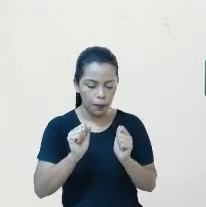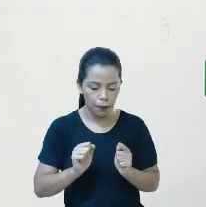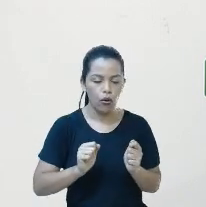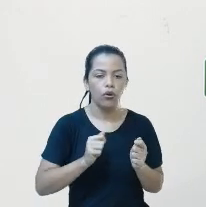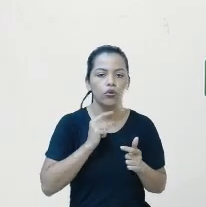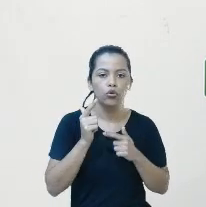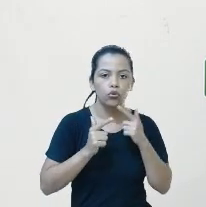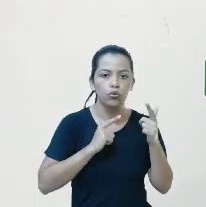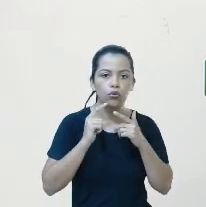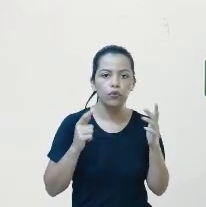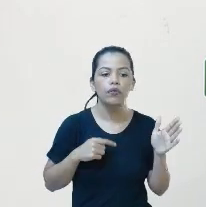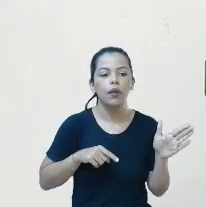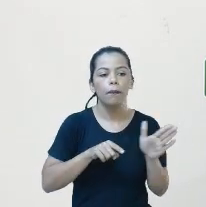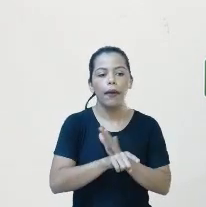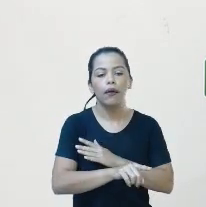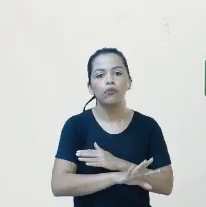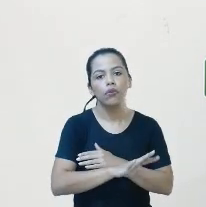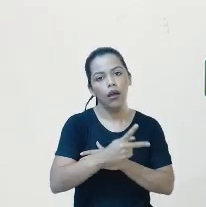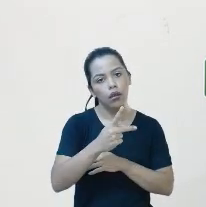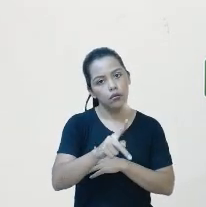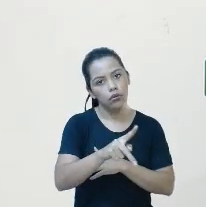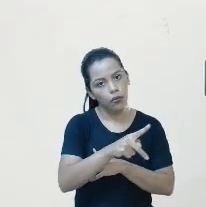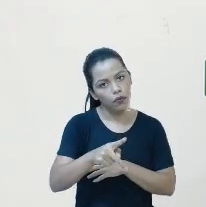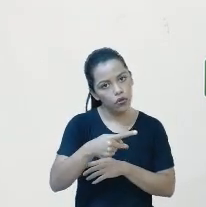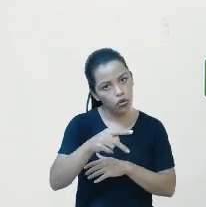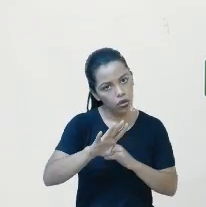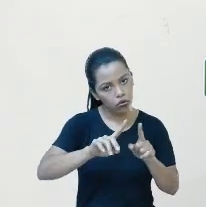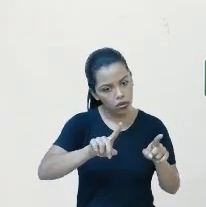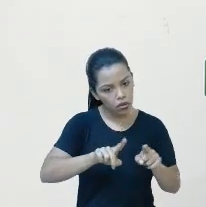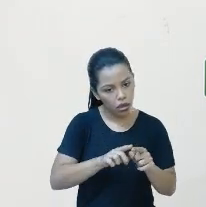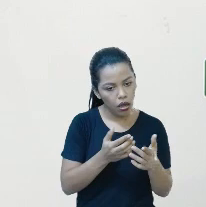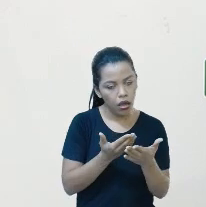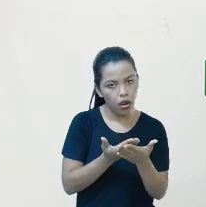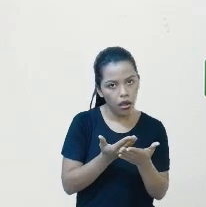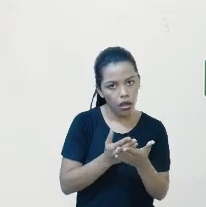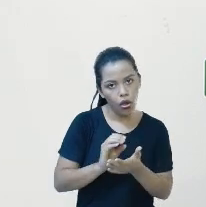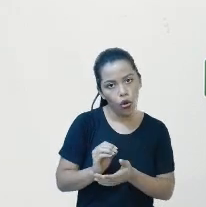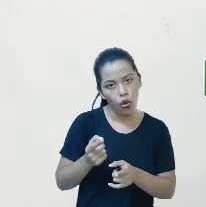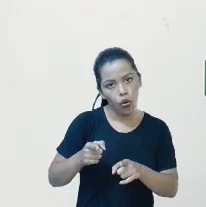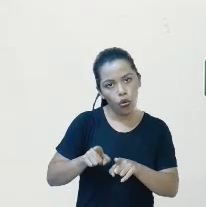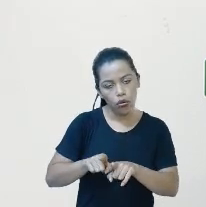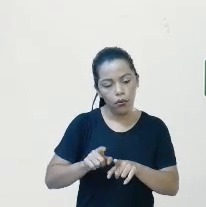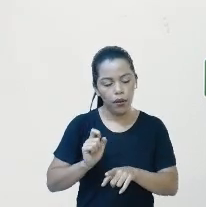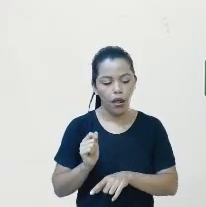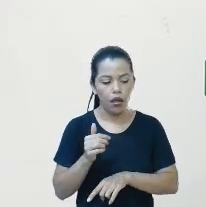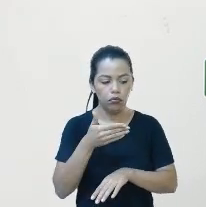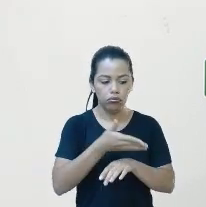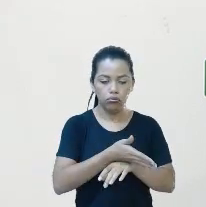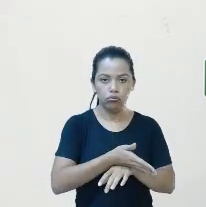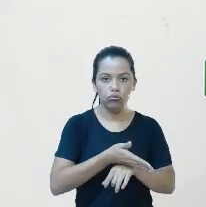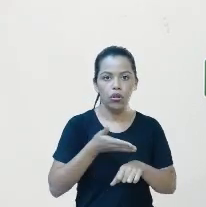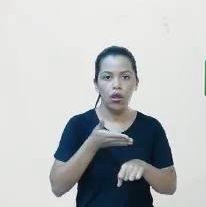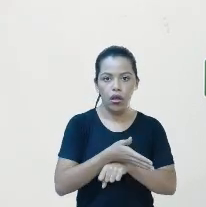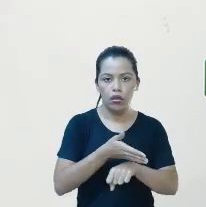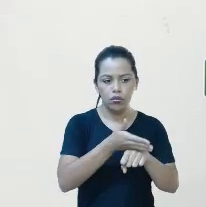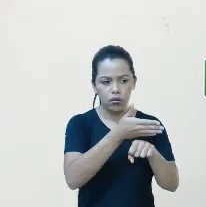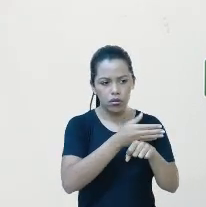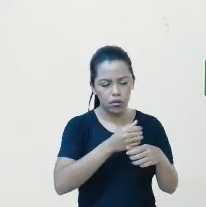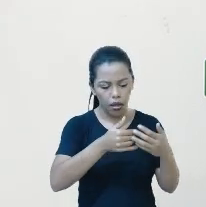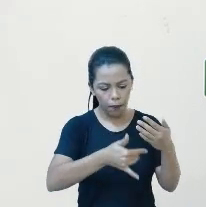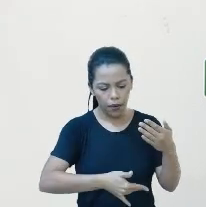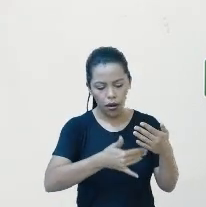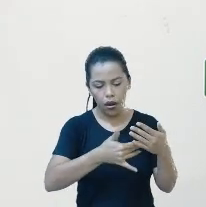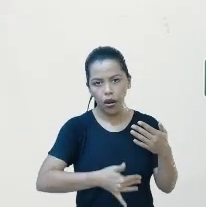durante a aula, ou com o seu professor de sala de aula, ou lá no canal do Educa Recife. Você vai lá no chat, coloca a